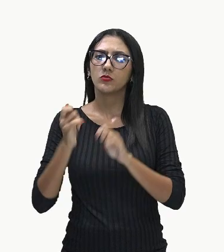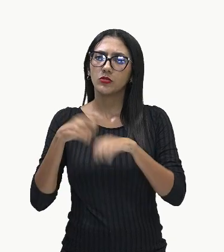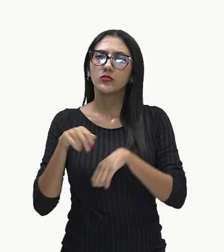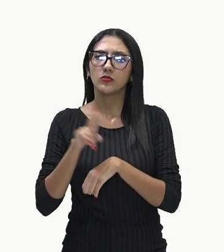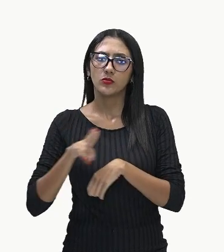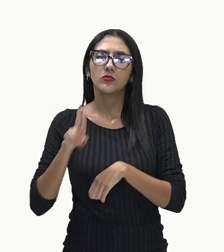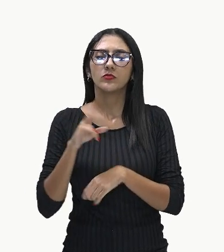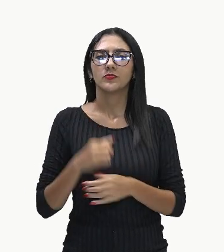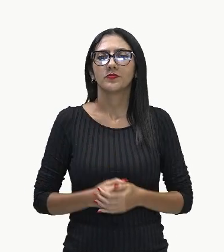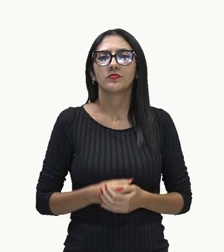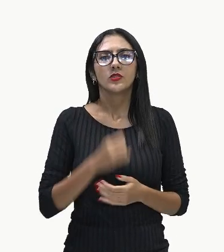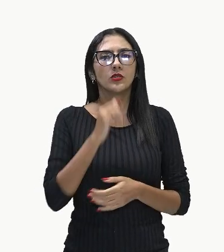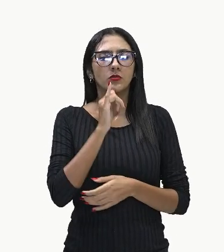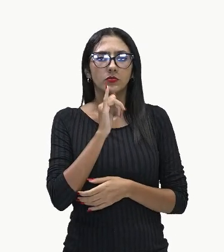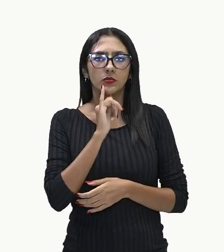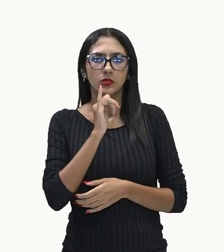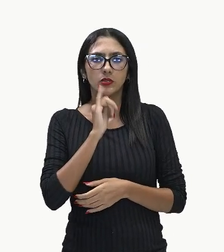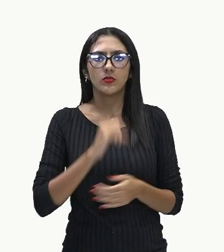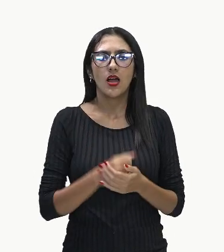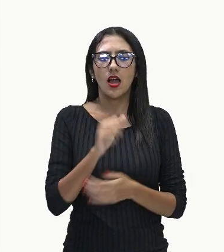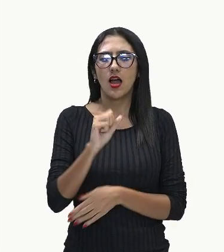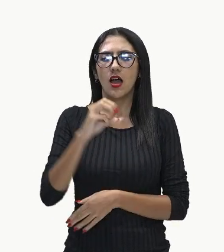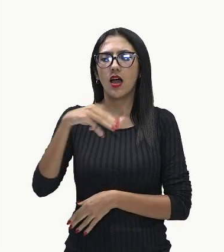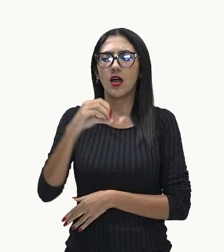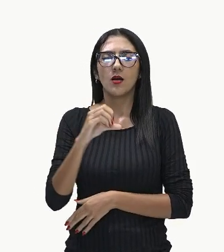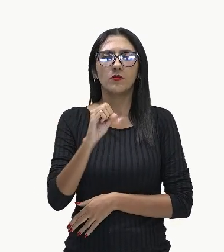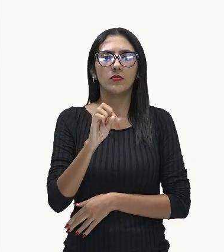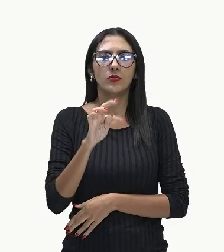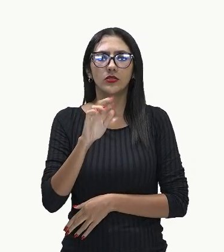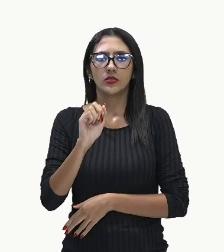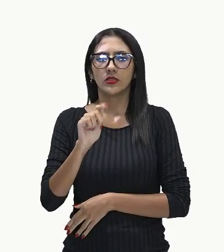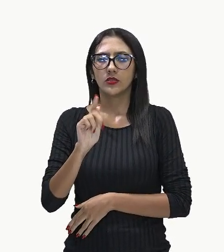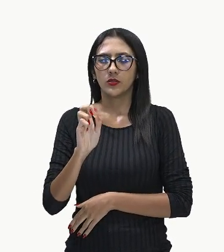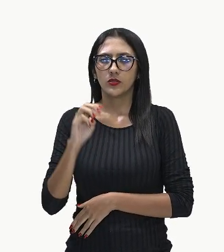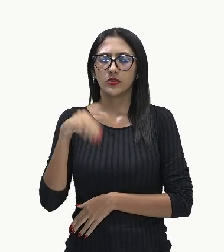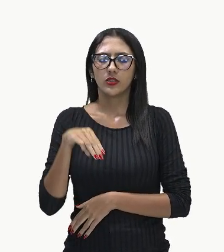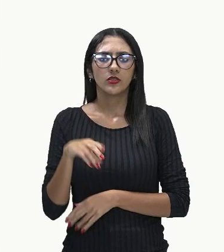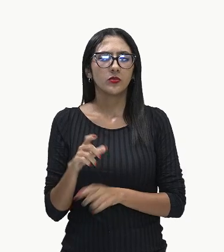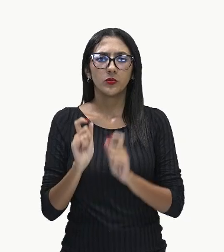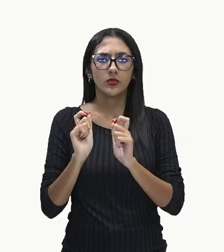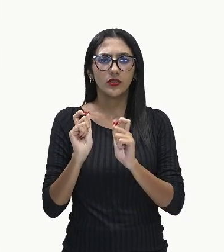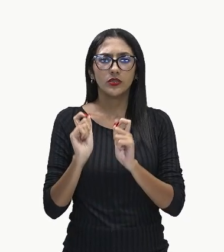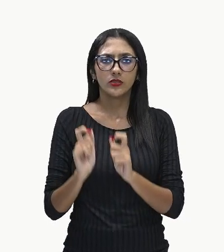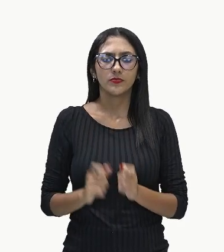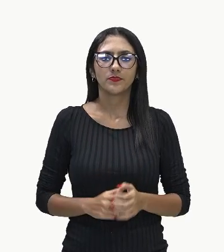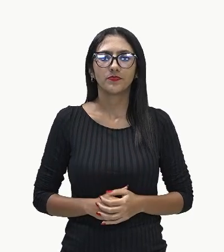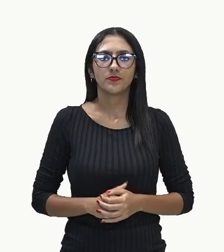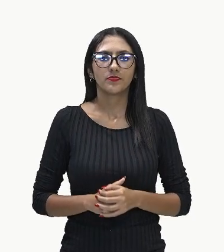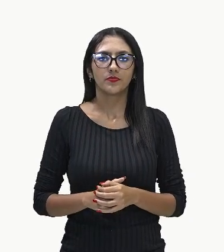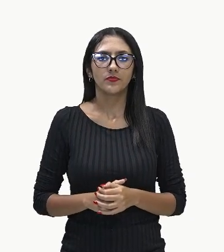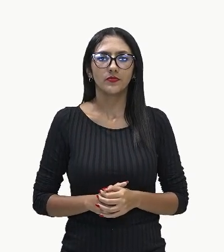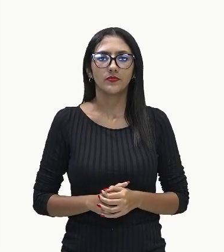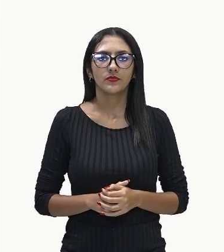processos conhecidos como amostragem. Então, o que é a amostragem? A amostragem nada mais é do